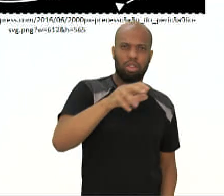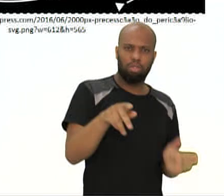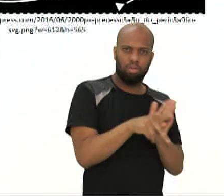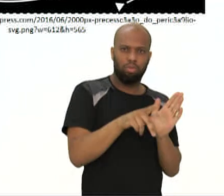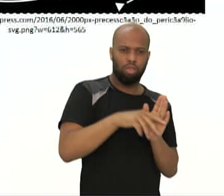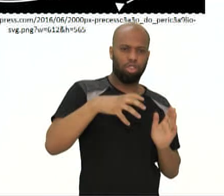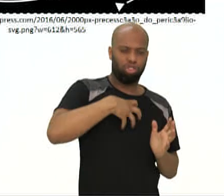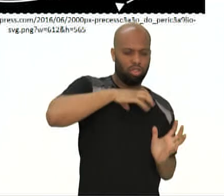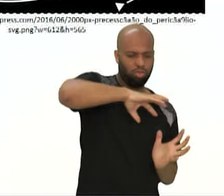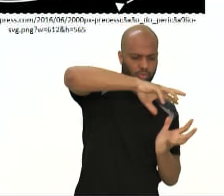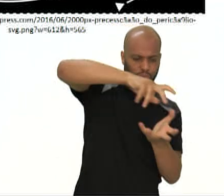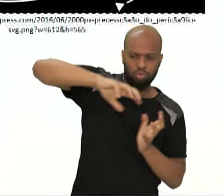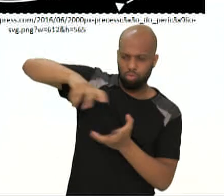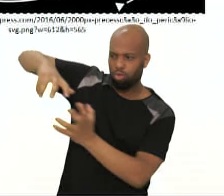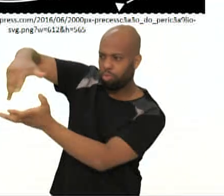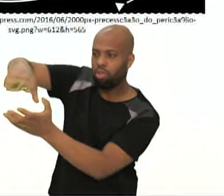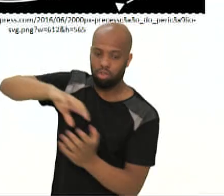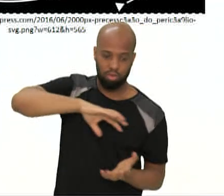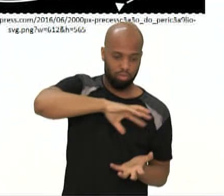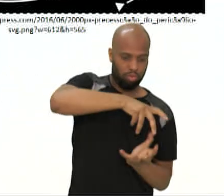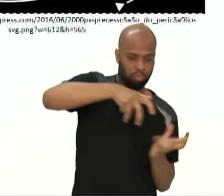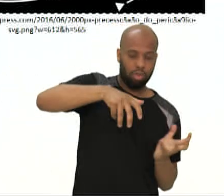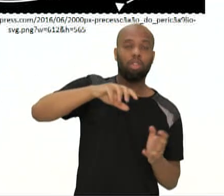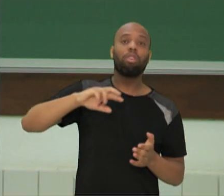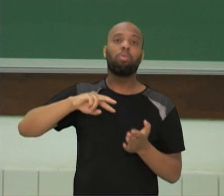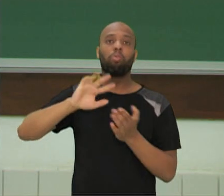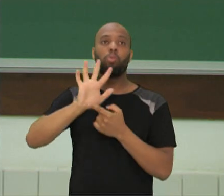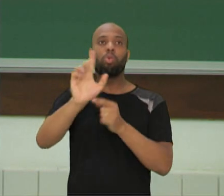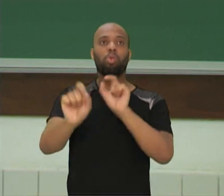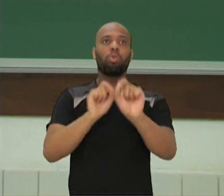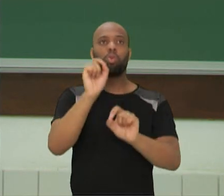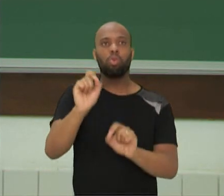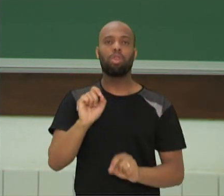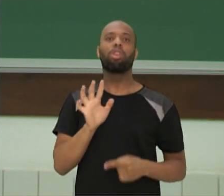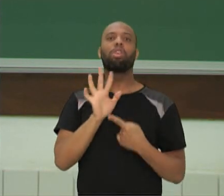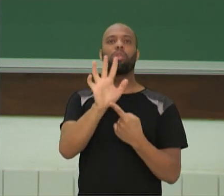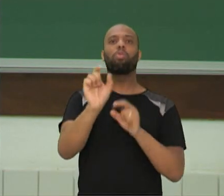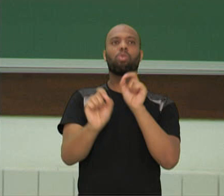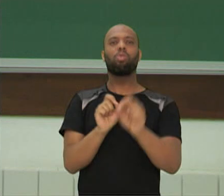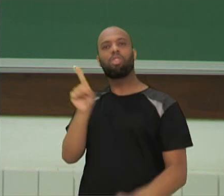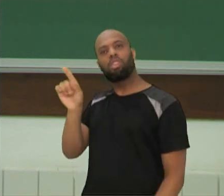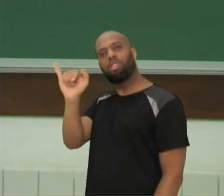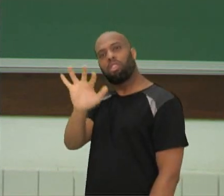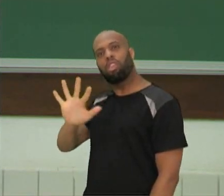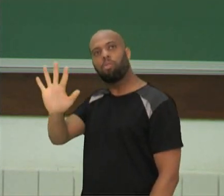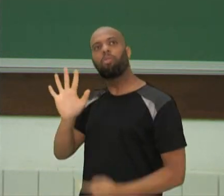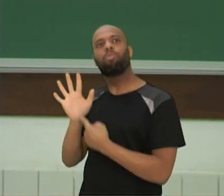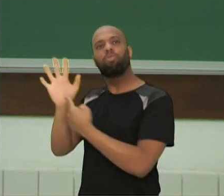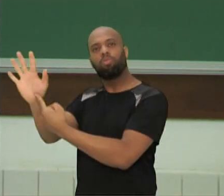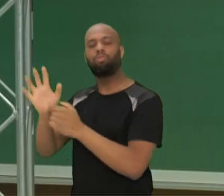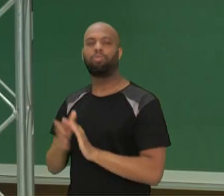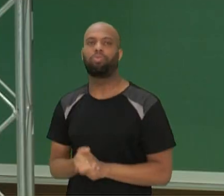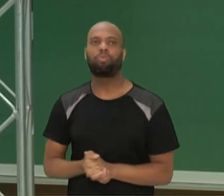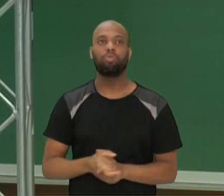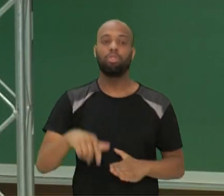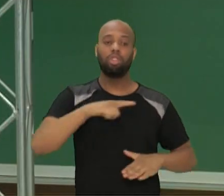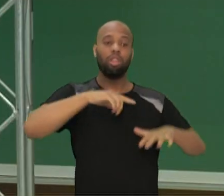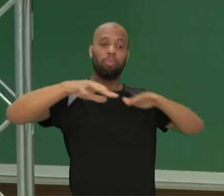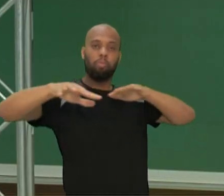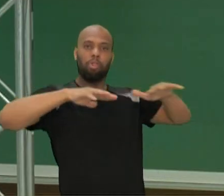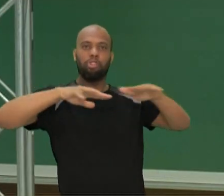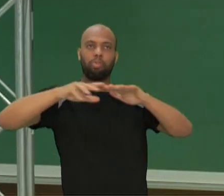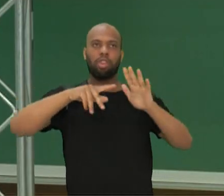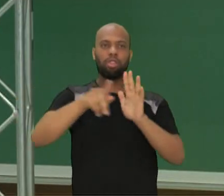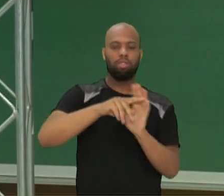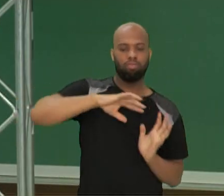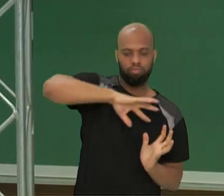orbital do nosso planeta, nós estamos mostrando justamente aquilo que a figura representa aqui, que o movimento